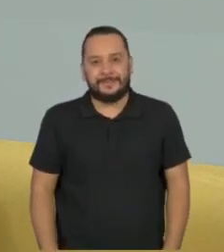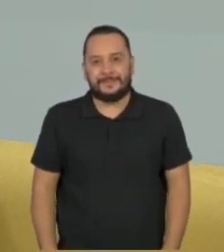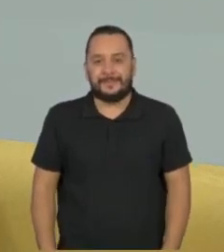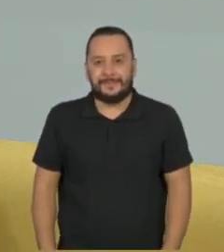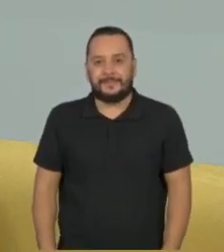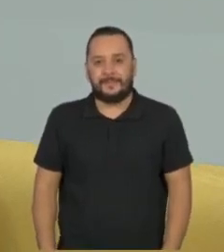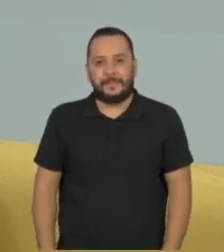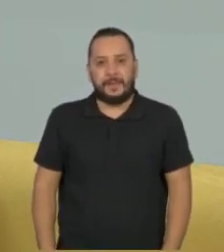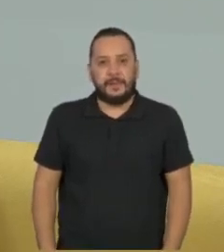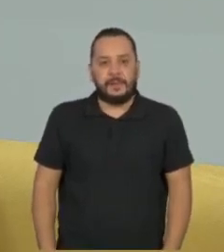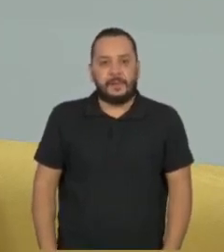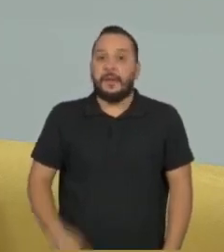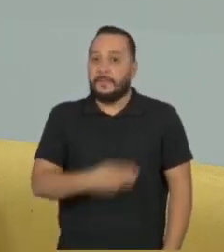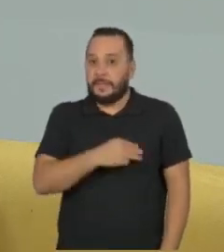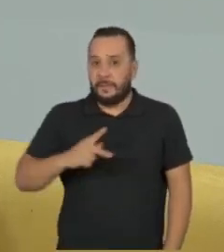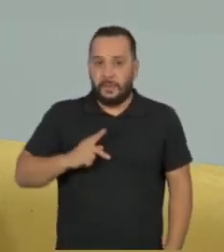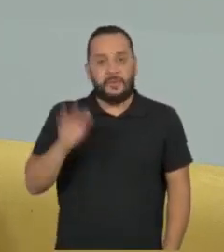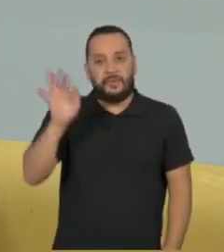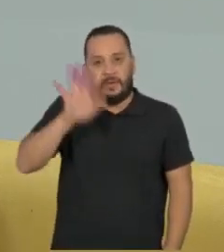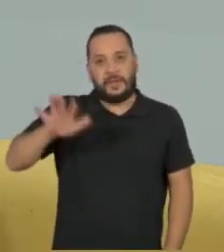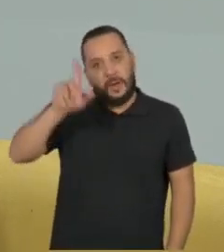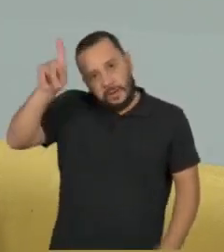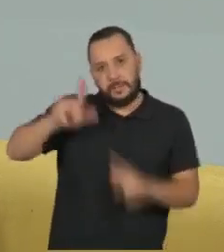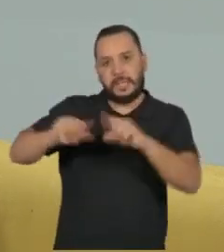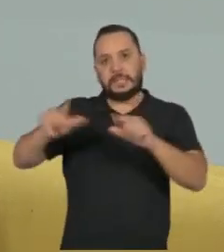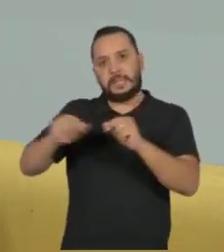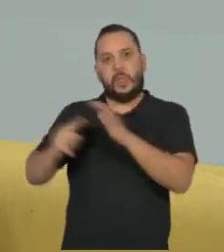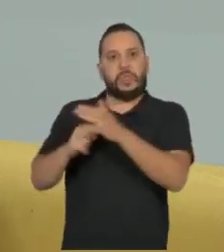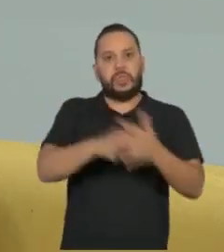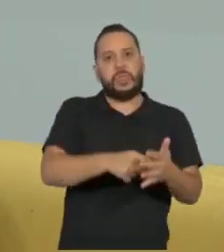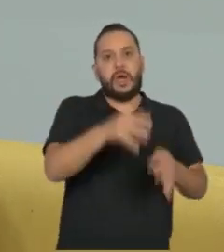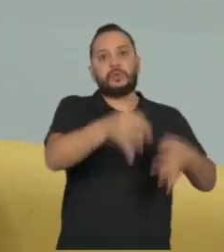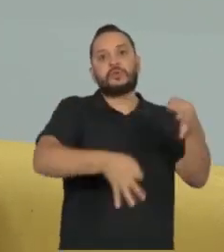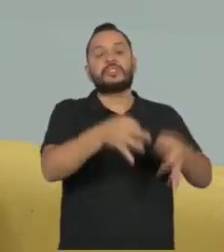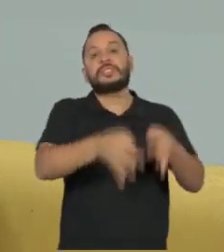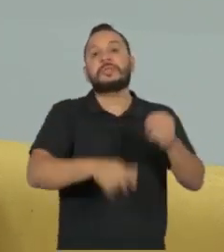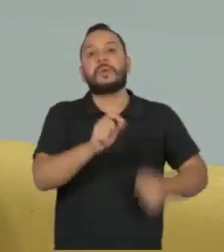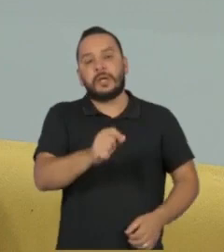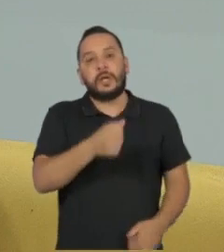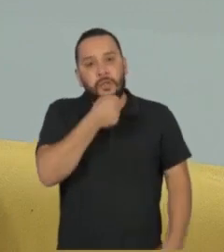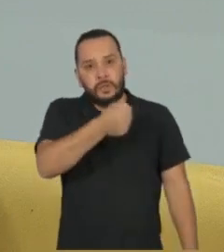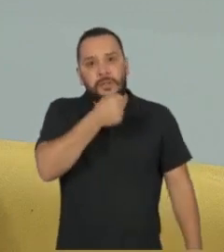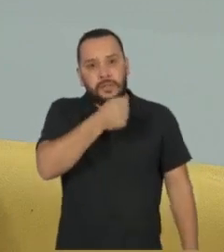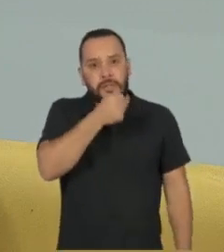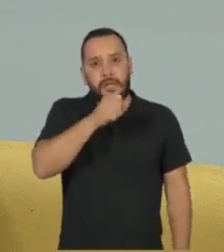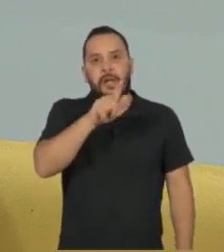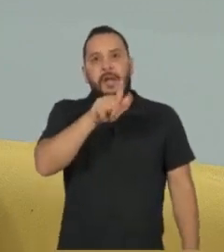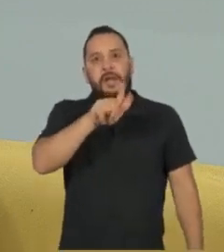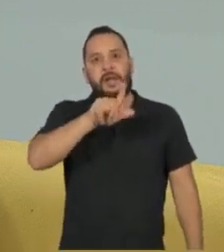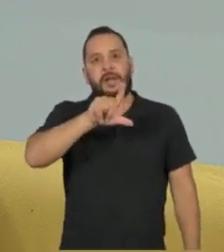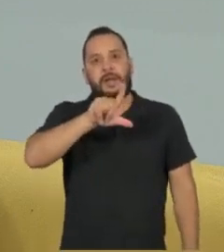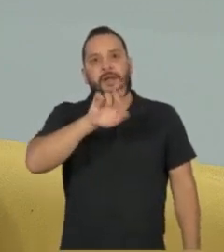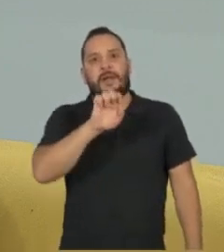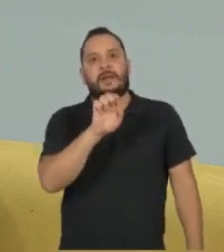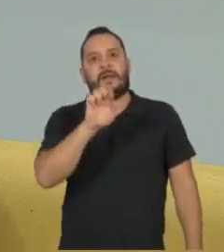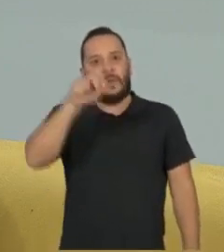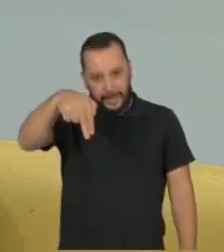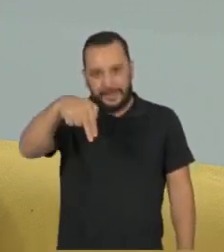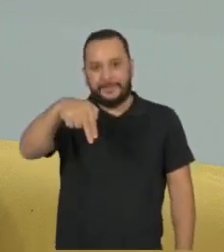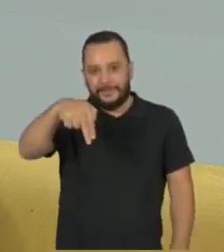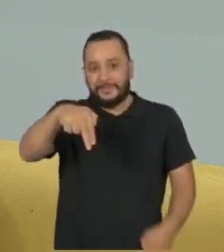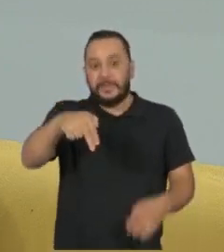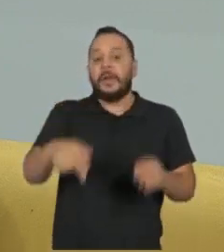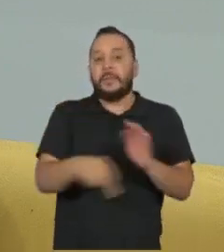O Ministério Público Federal de Brasília denuncia à Justiça o jornalista Glenn Greenwald, do site The